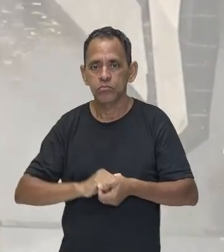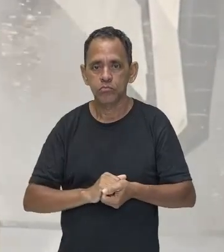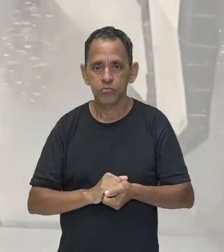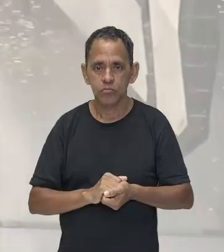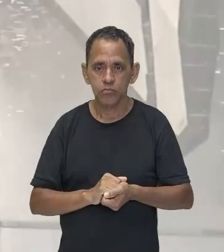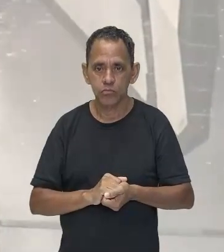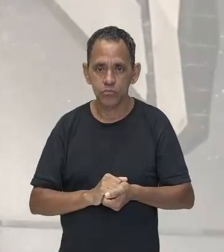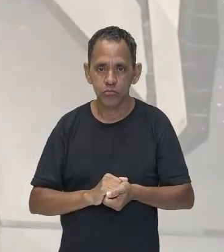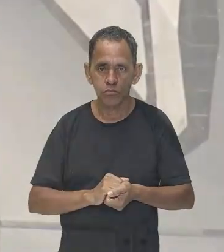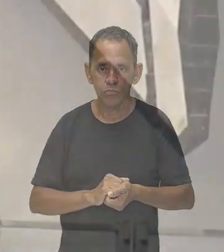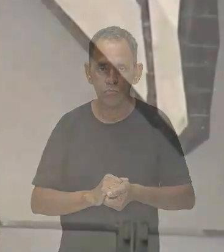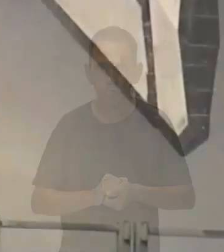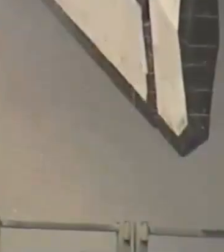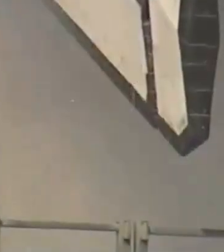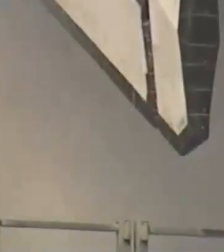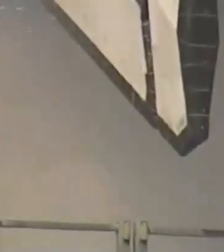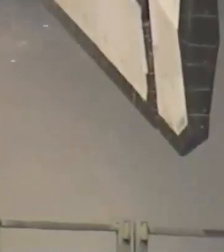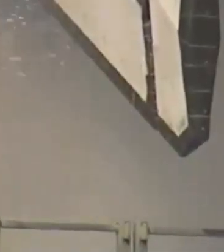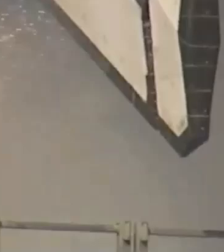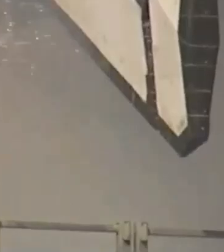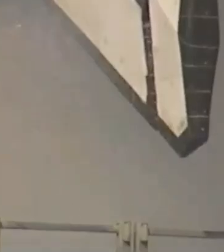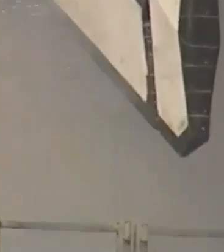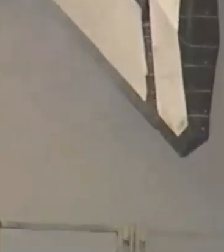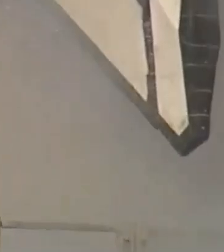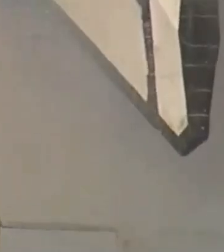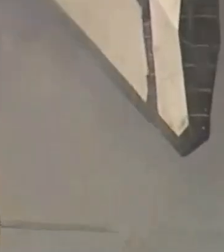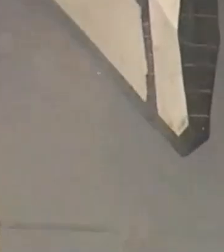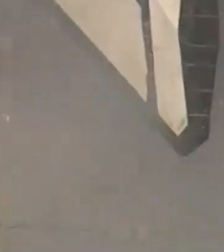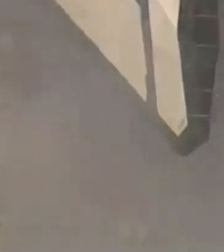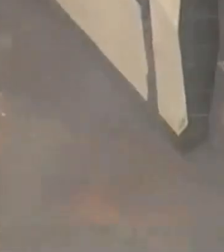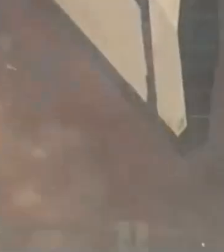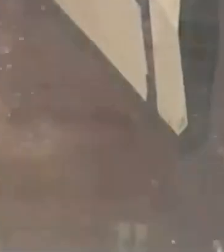T-minus 10, 9, 8, 7,